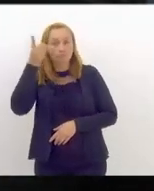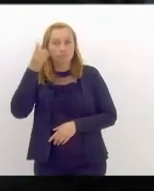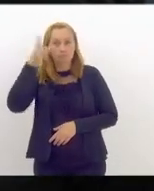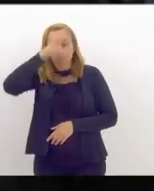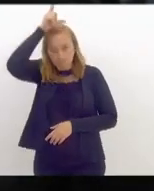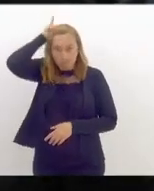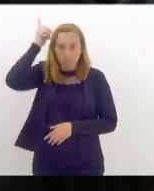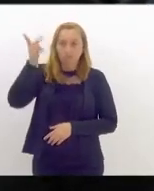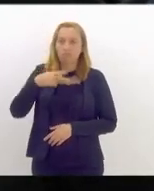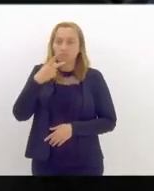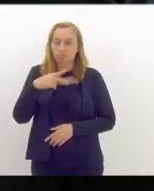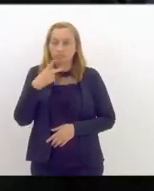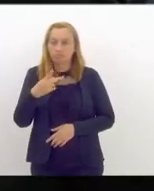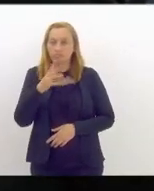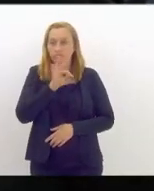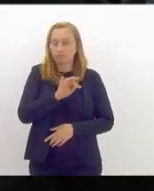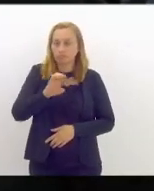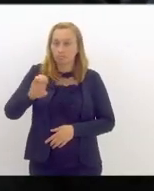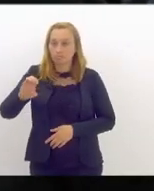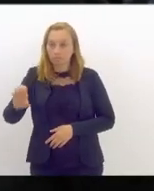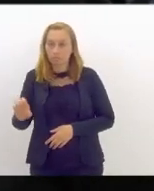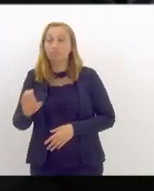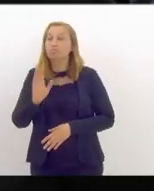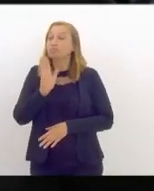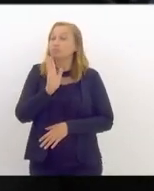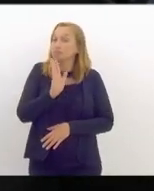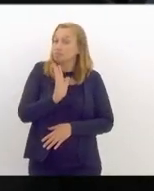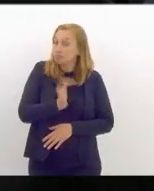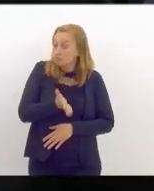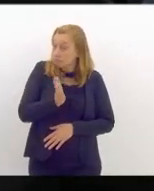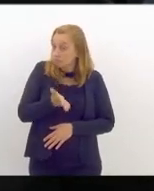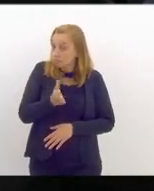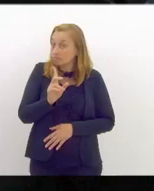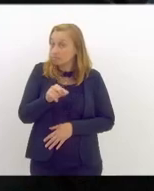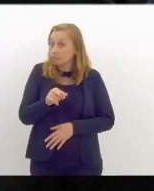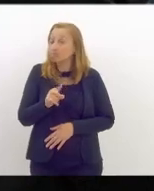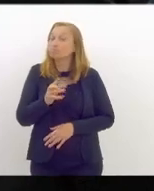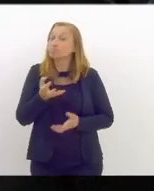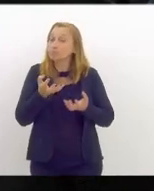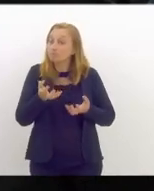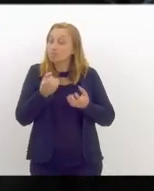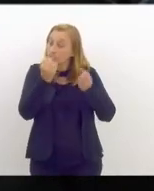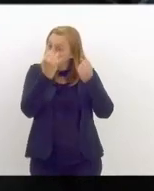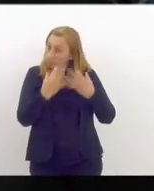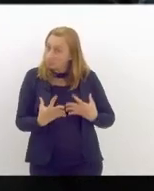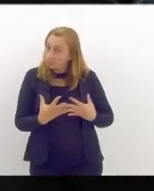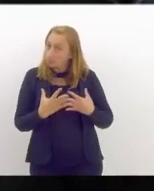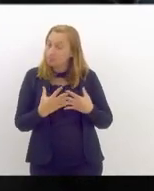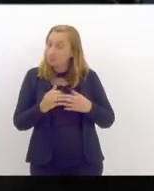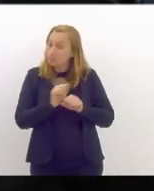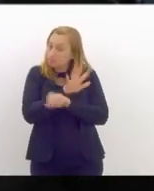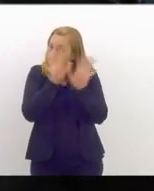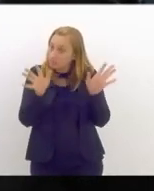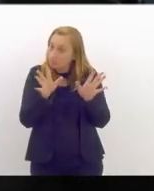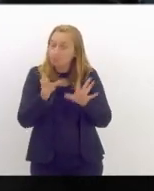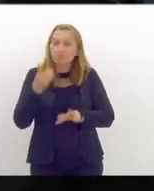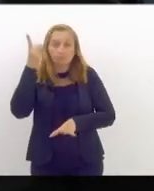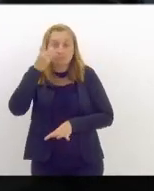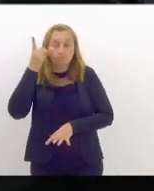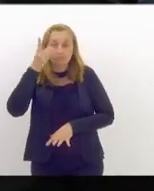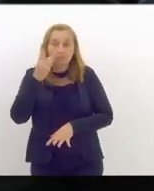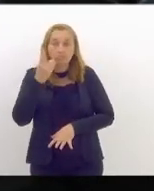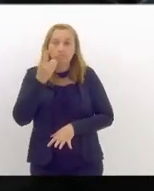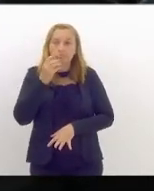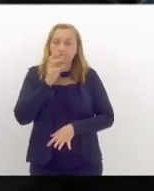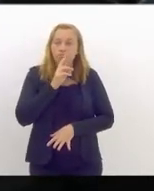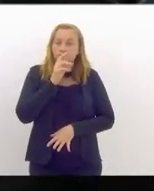explícita a questão do TSE já era isso já é então ele só quer que fique explicitado o deputado Rodrigo Amorim tá